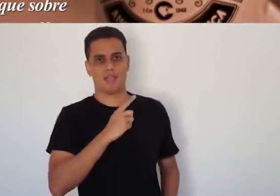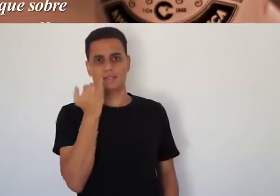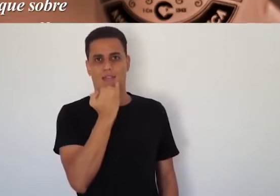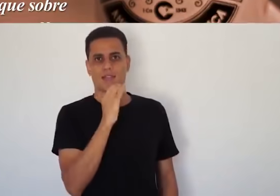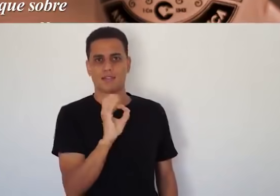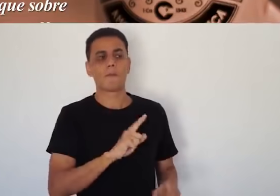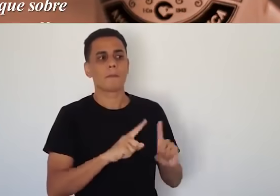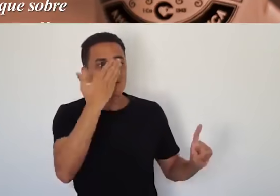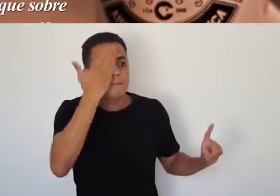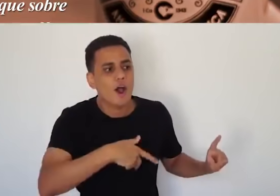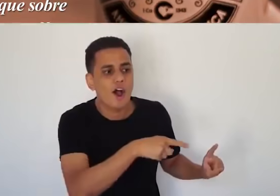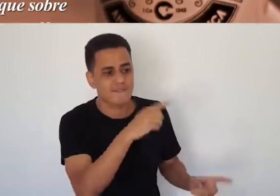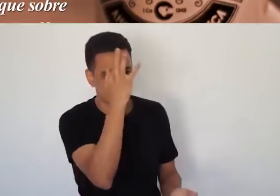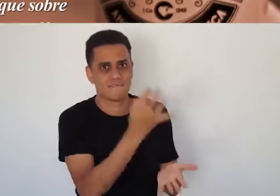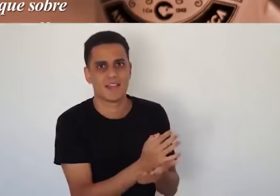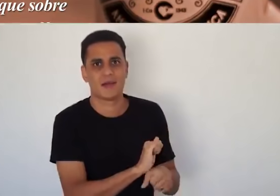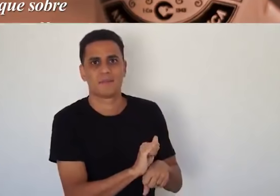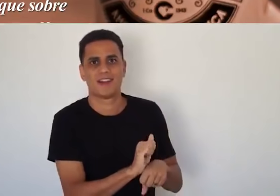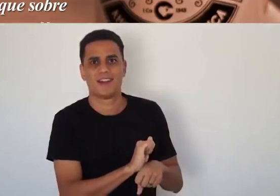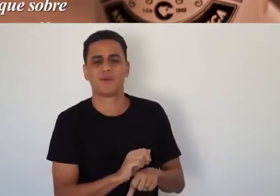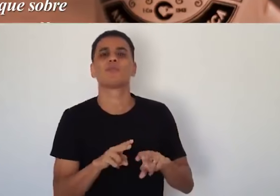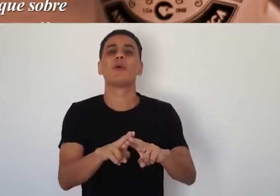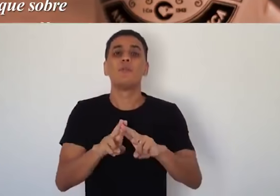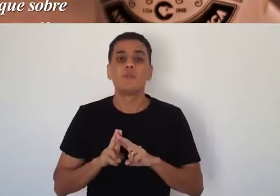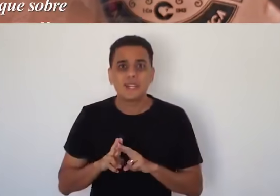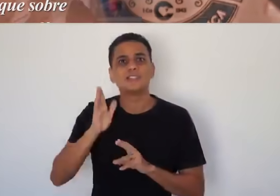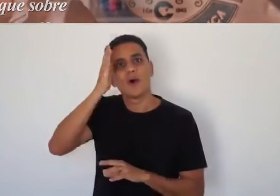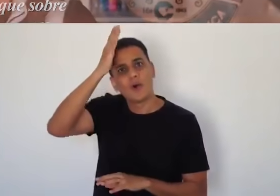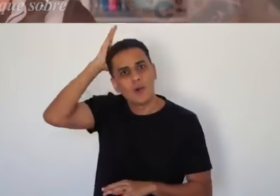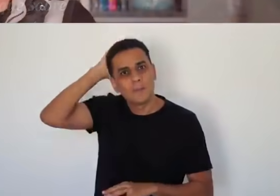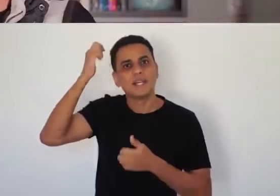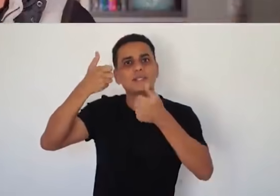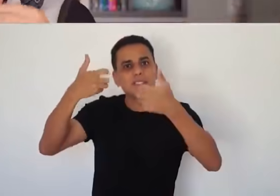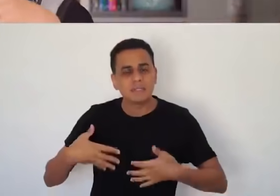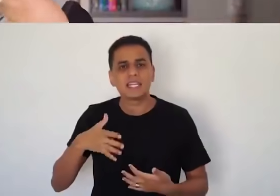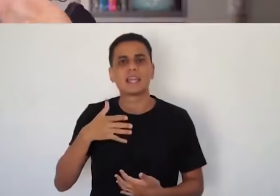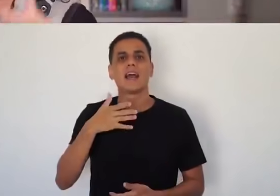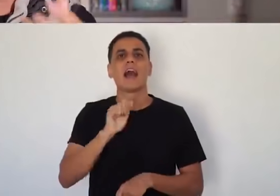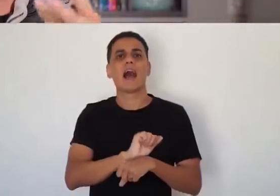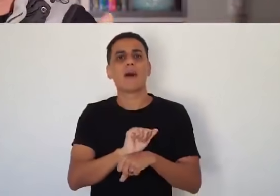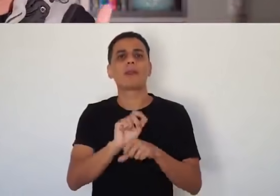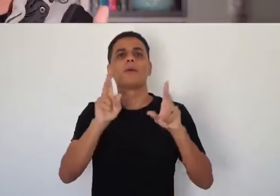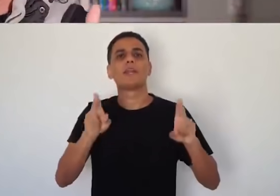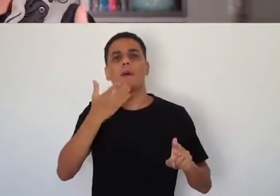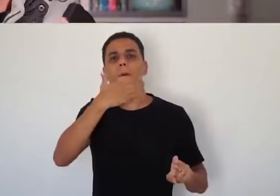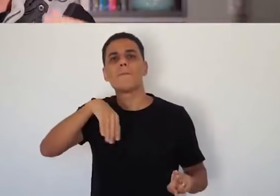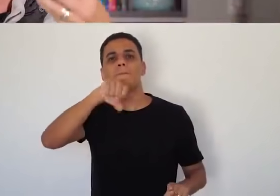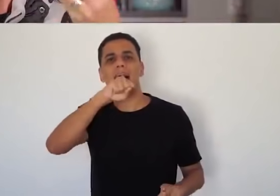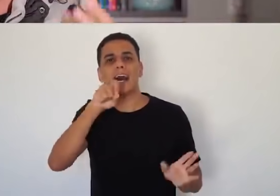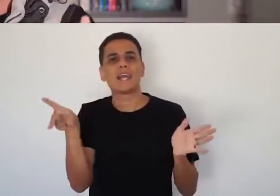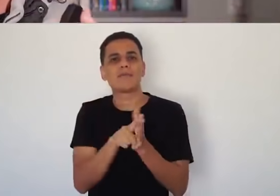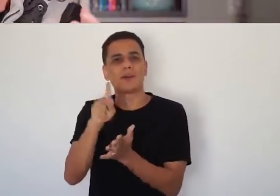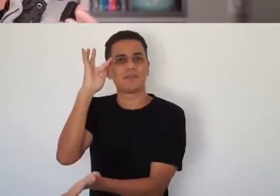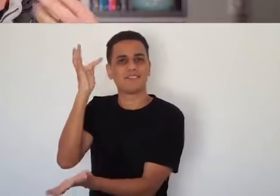atuando juntas. Então ele está aqui deixando claro que a fé que a igreja precisa compreender é